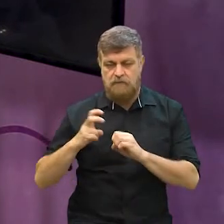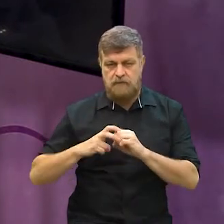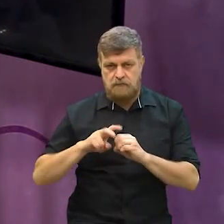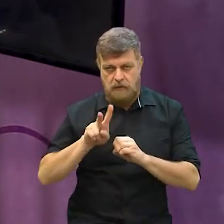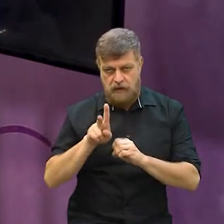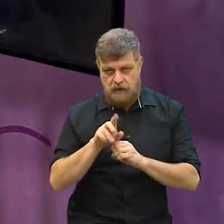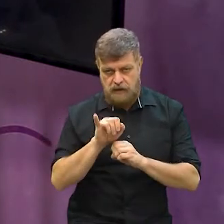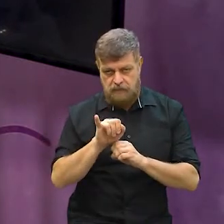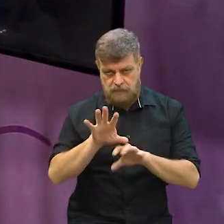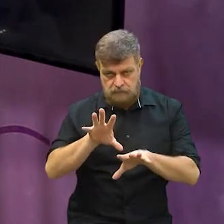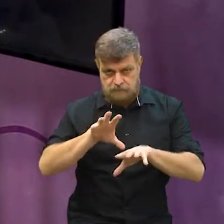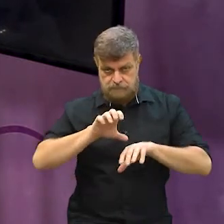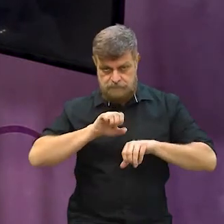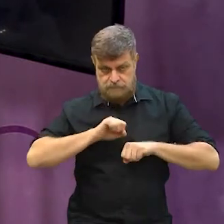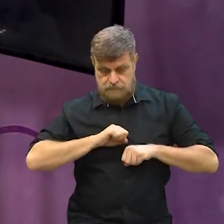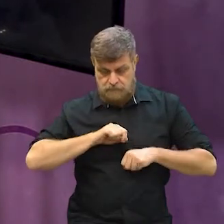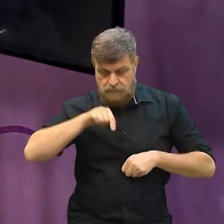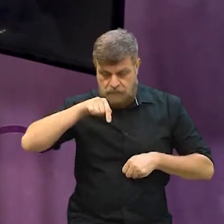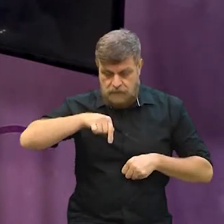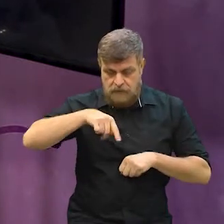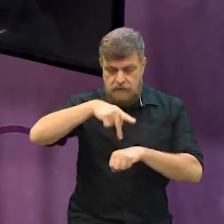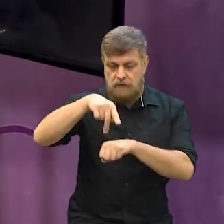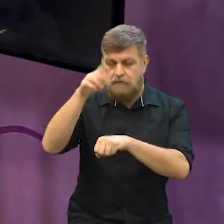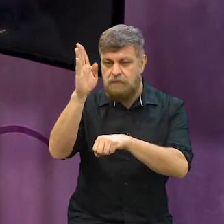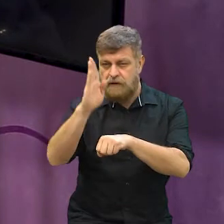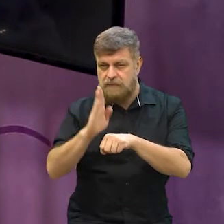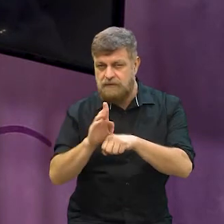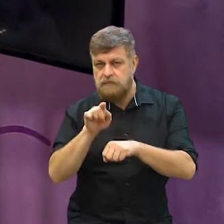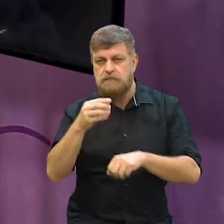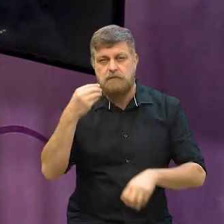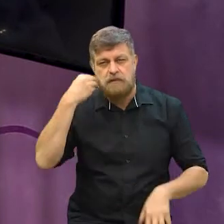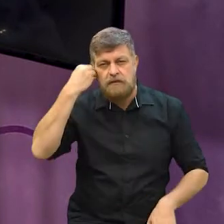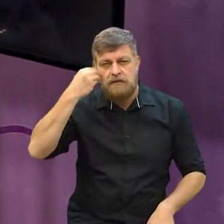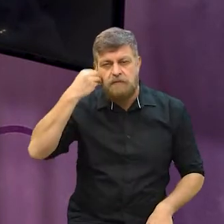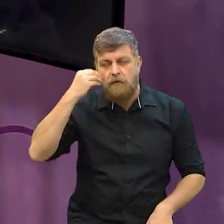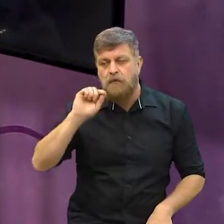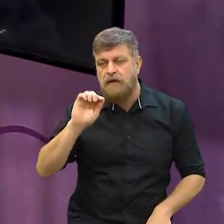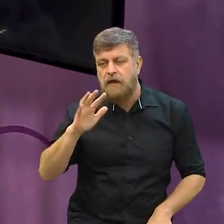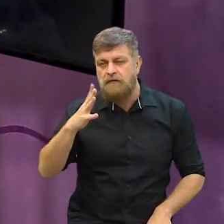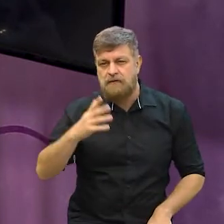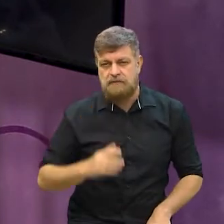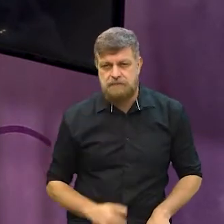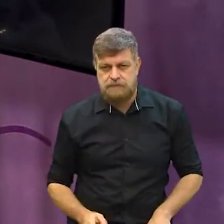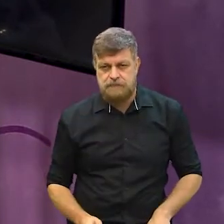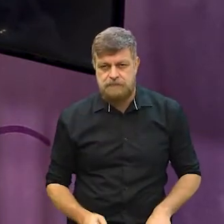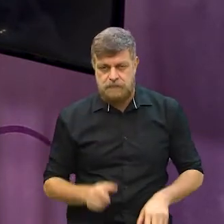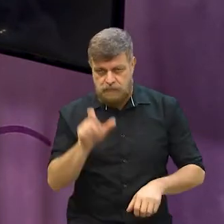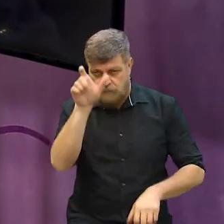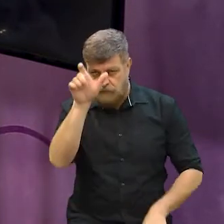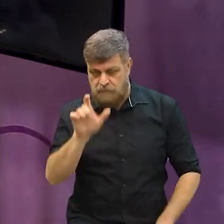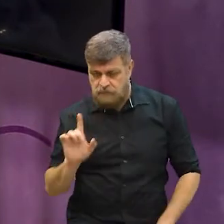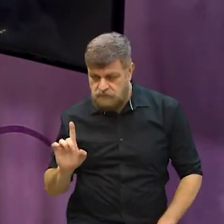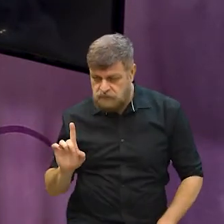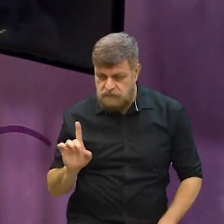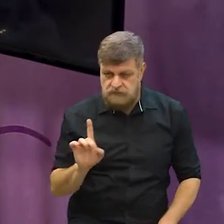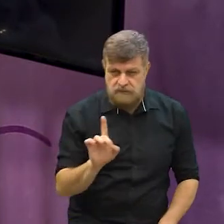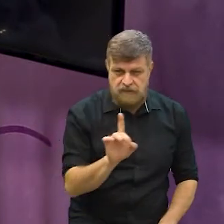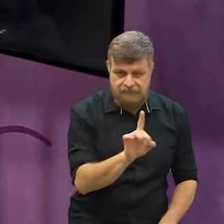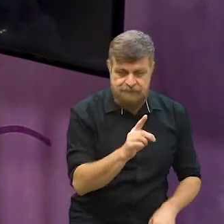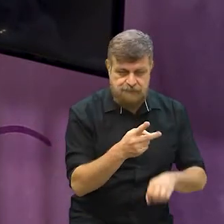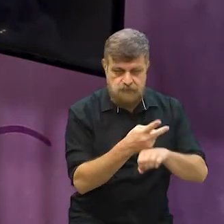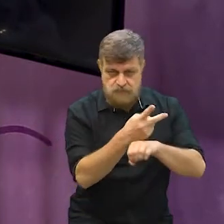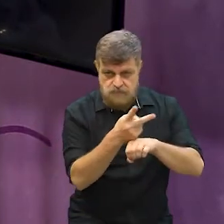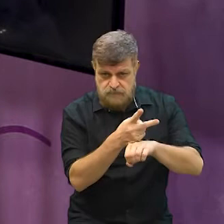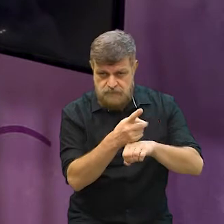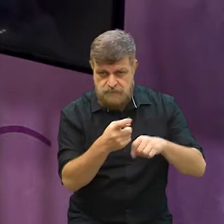O que o senhor vê hoje no Brasil com a sua experiência? Normalmente a pessoa já chega com nível